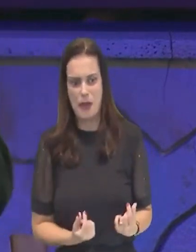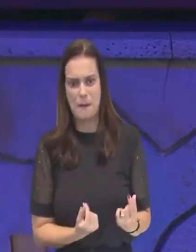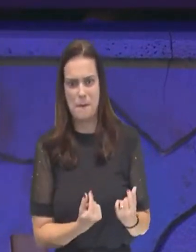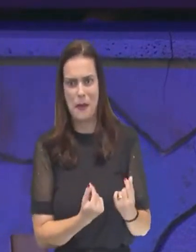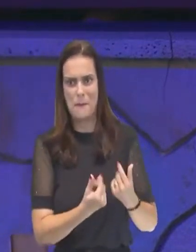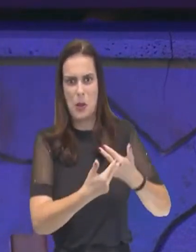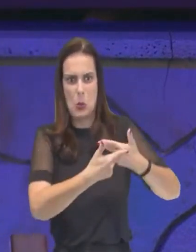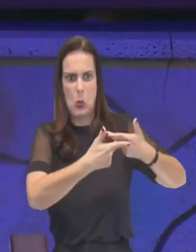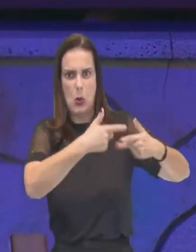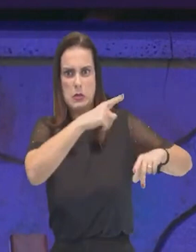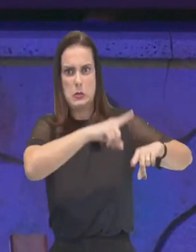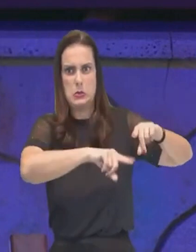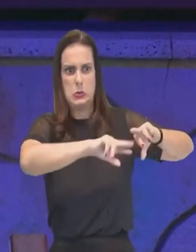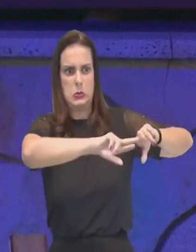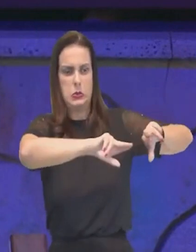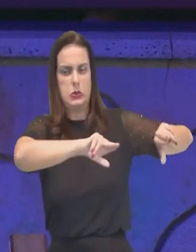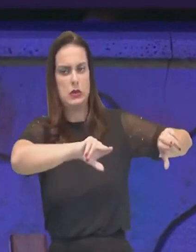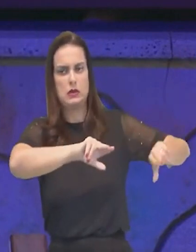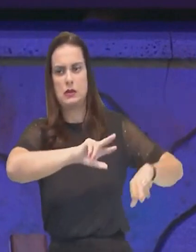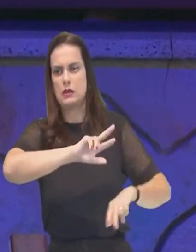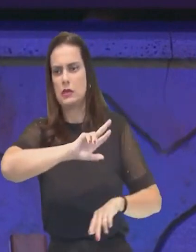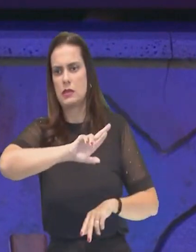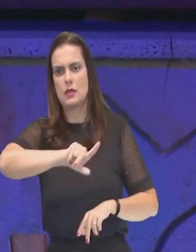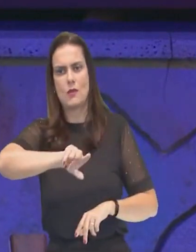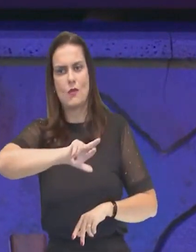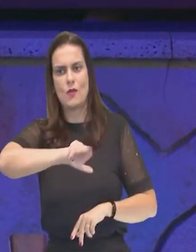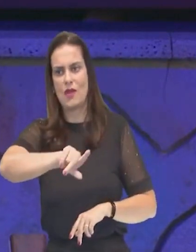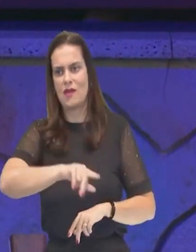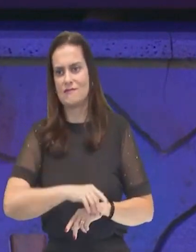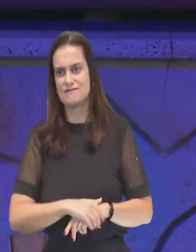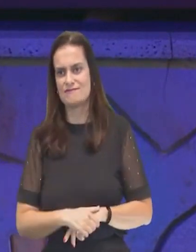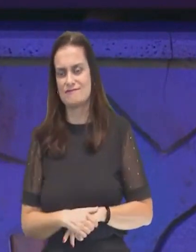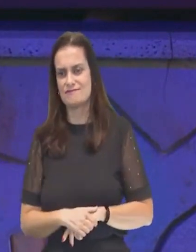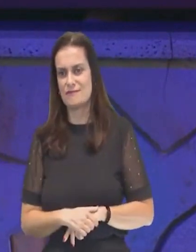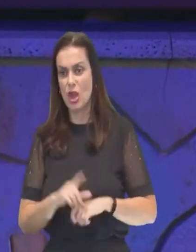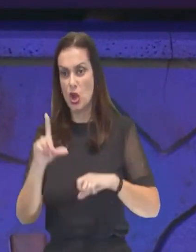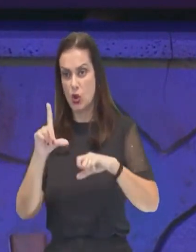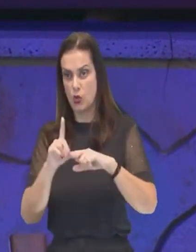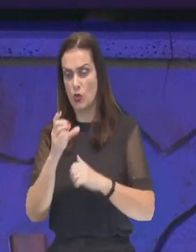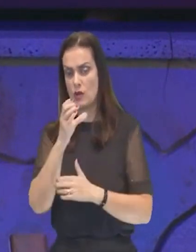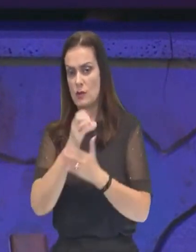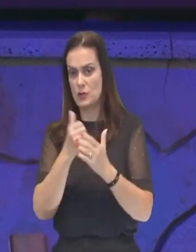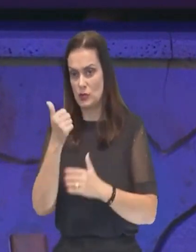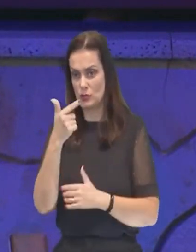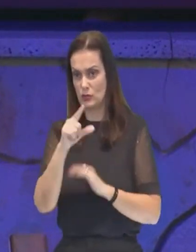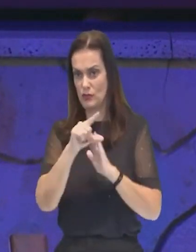suas possessões. Lucas 12, no verso 15.